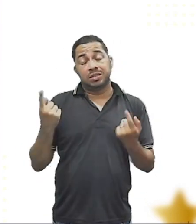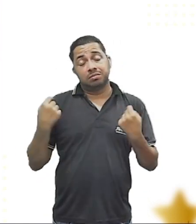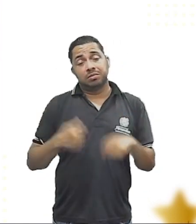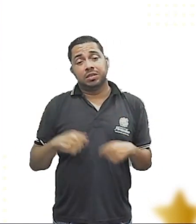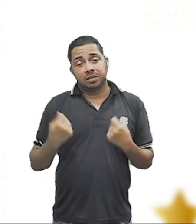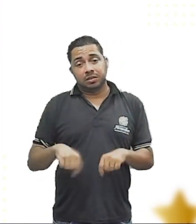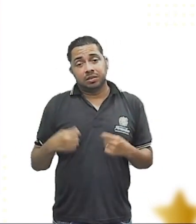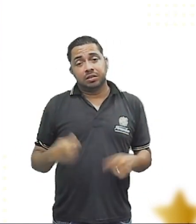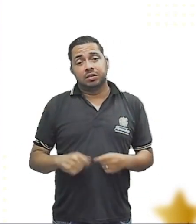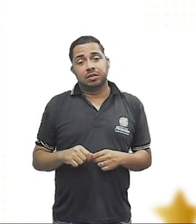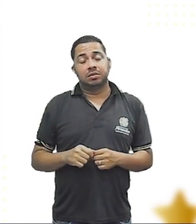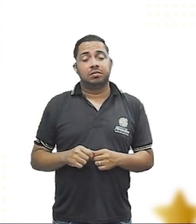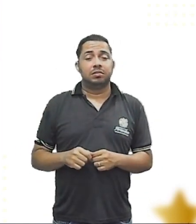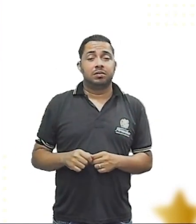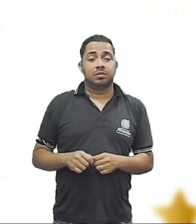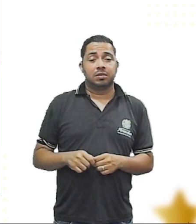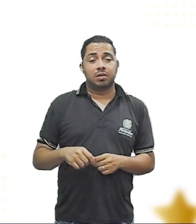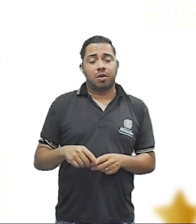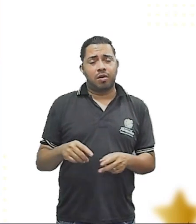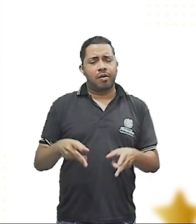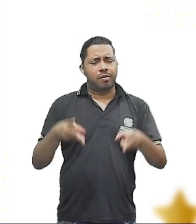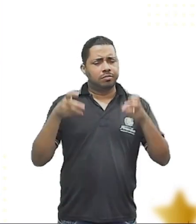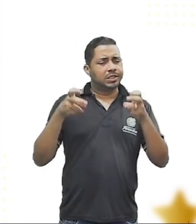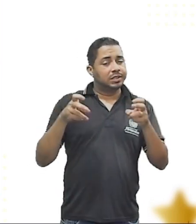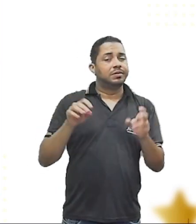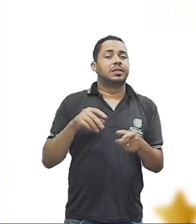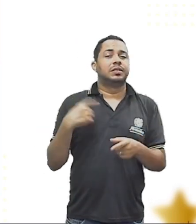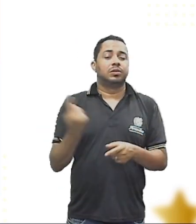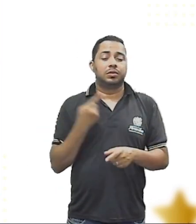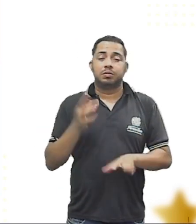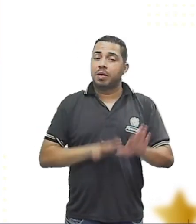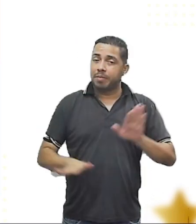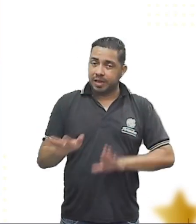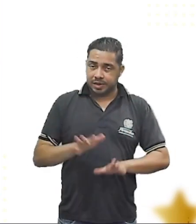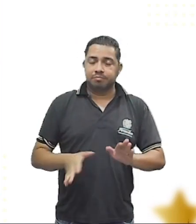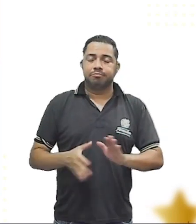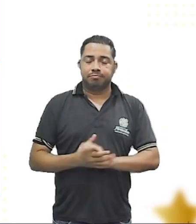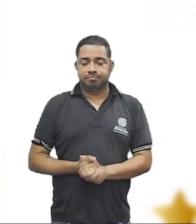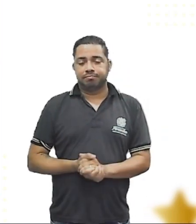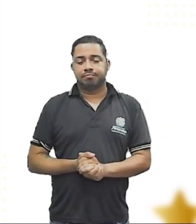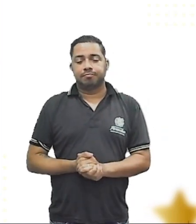precisamos observar e nos preparar para tais.